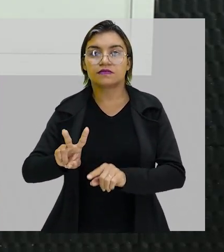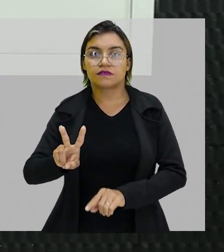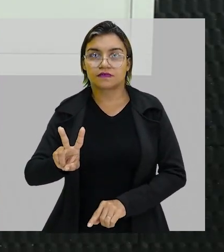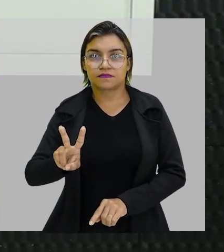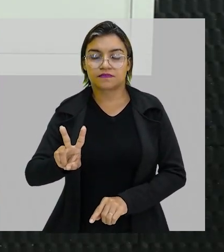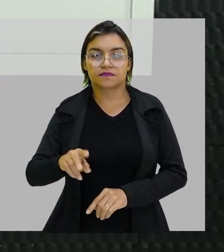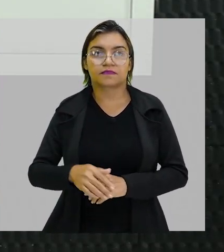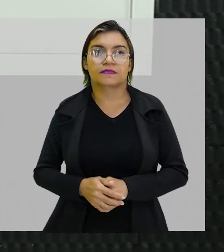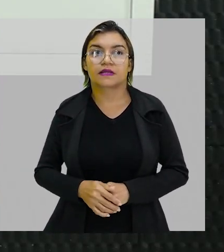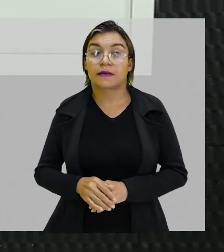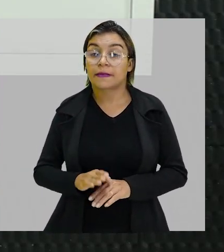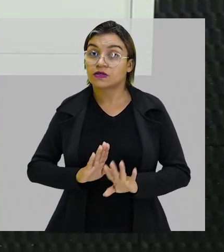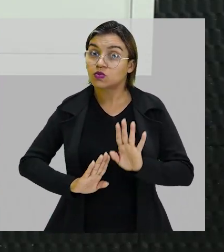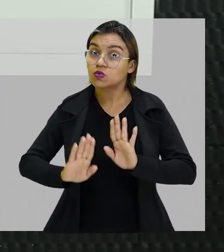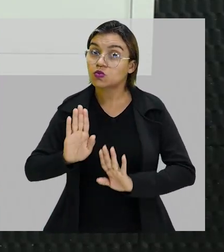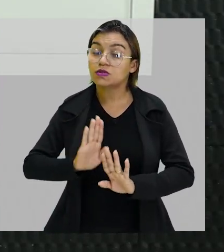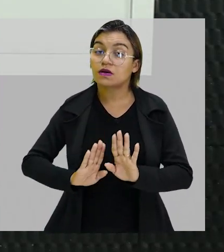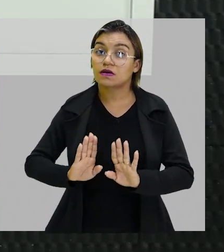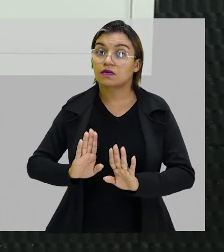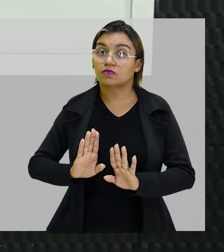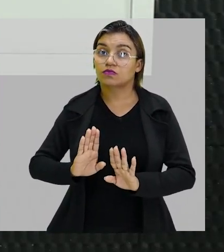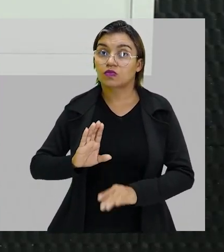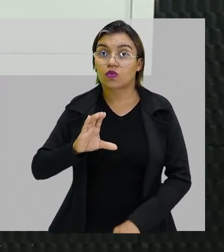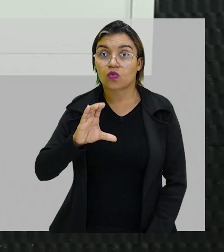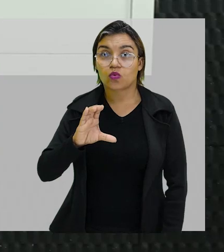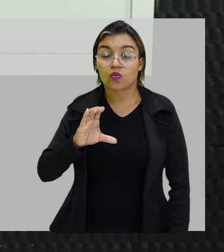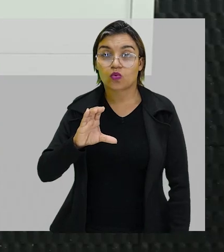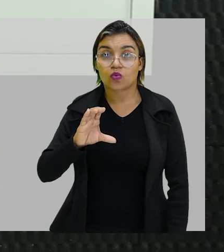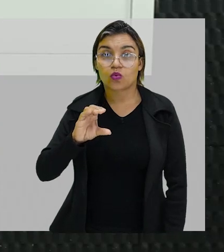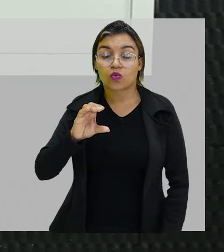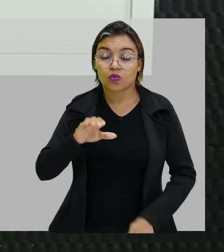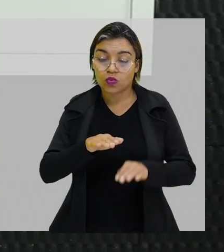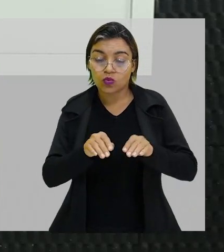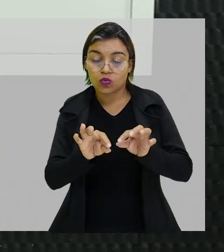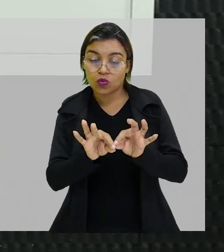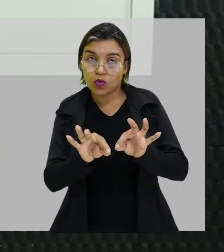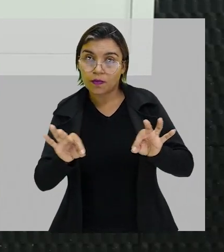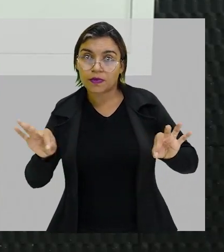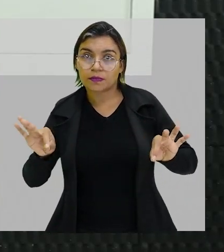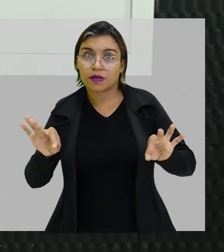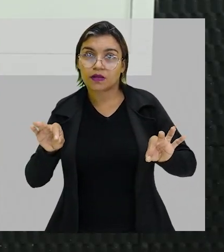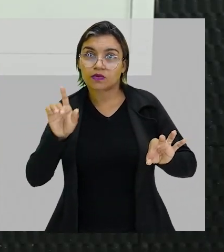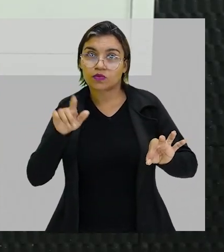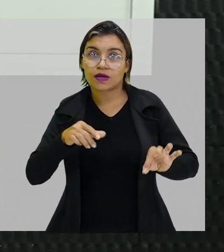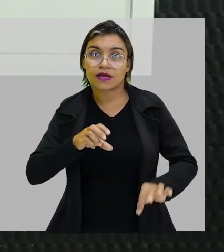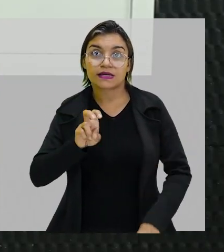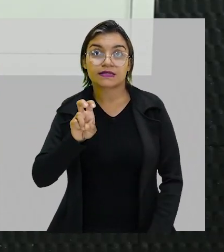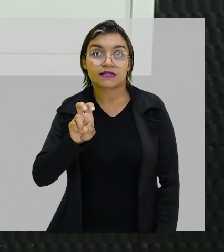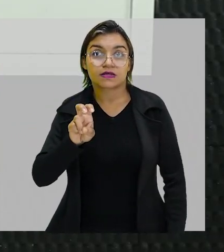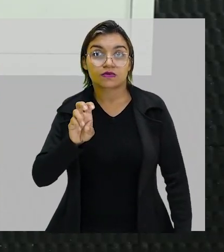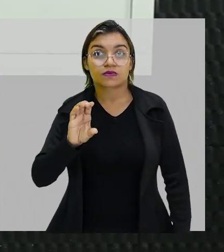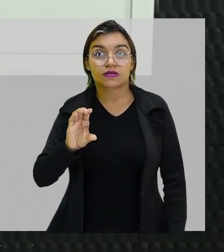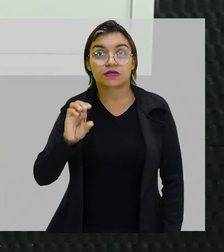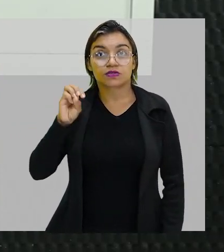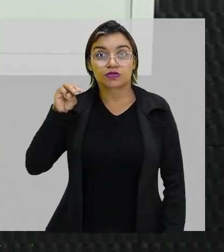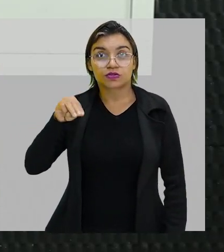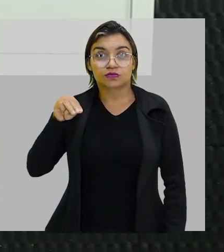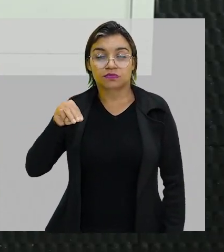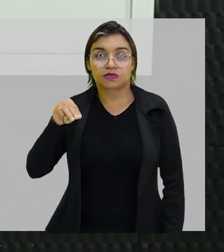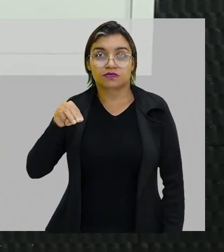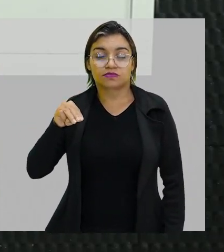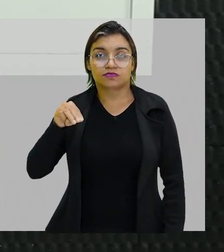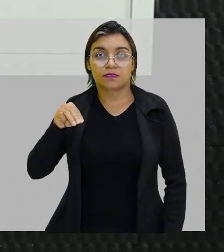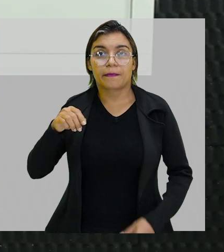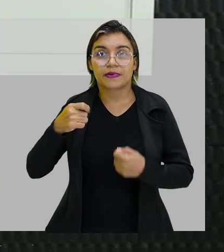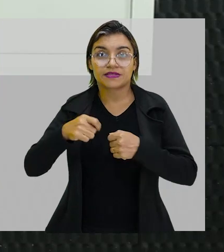está em 5 centímetros. Eu tenho que transformar para metros. Né? 5 centímetros é o mesmo